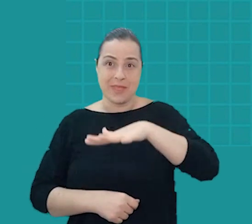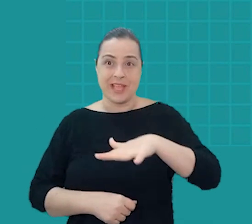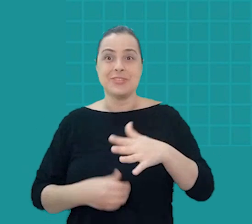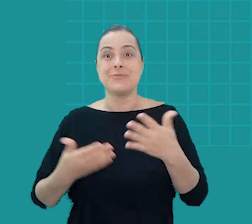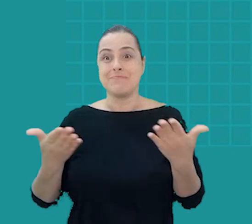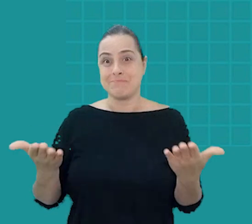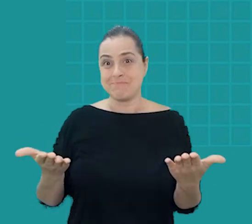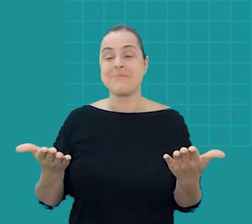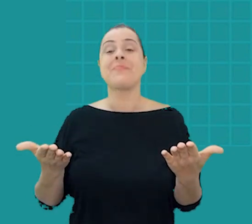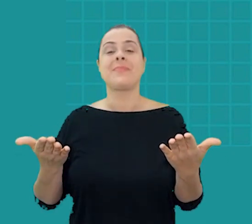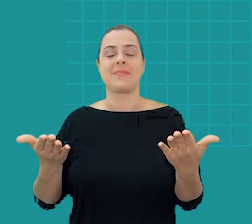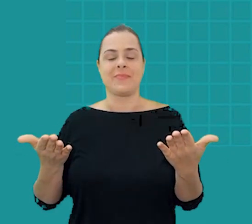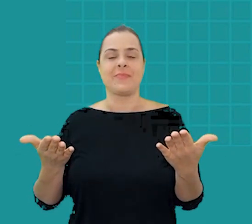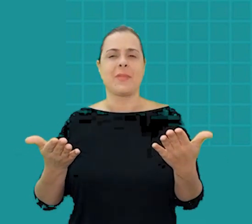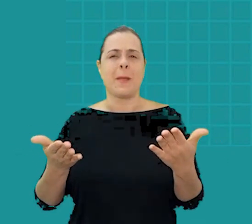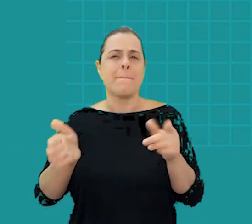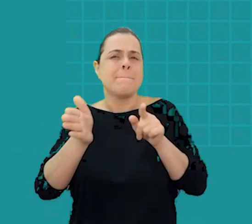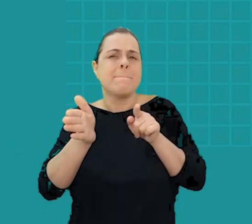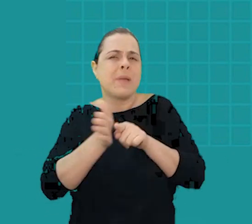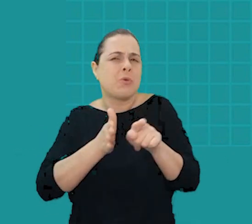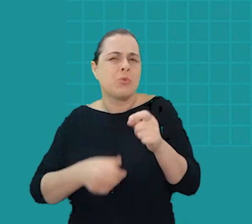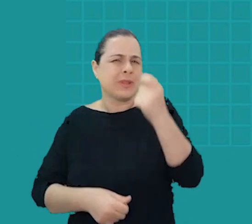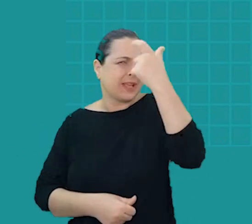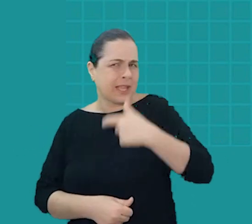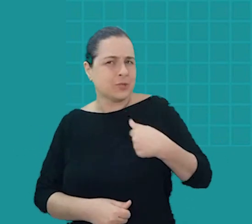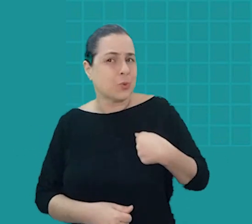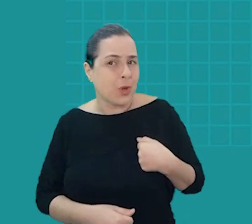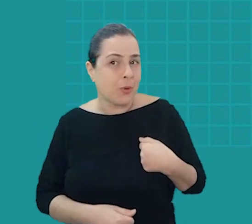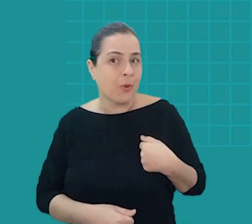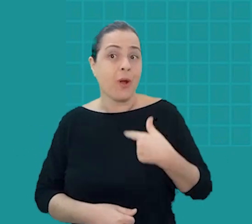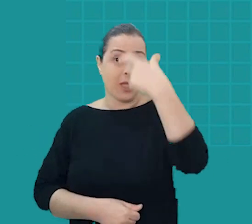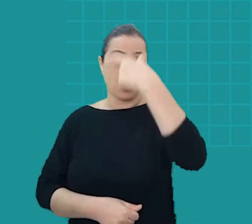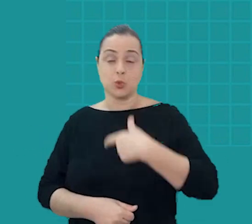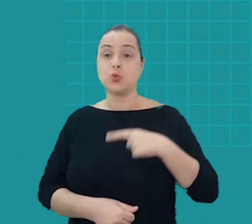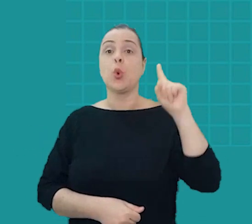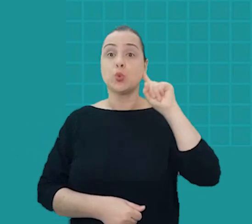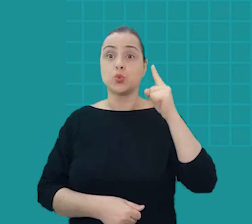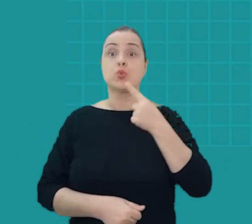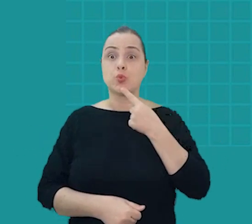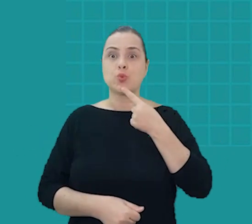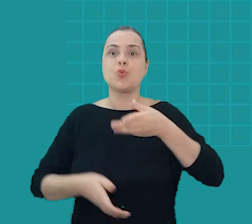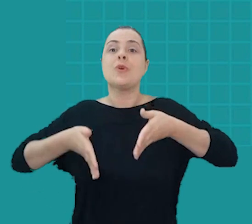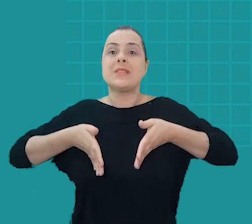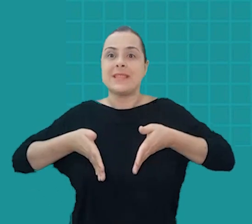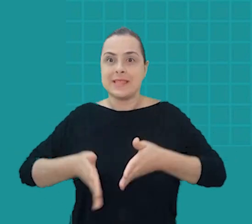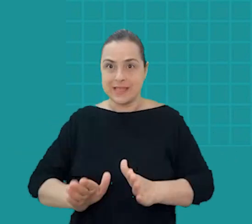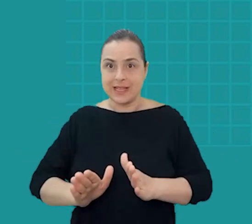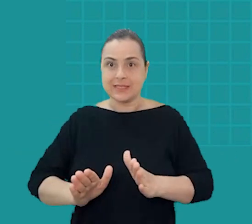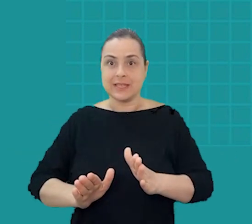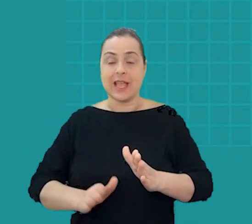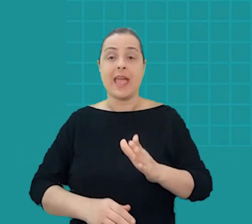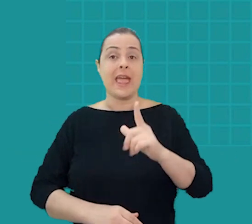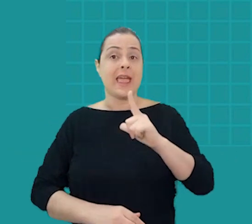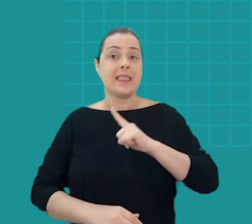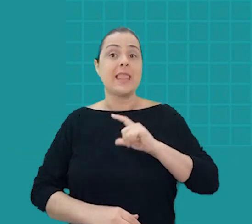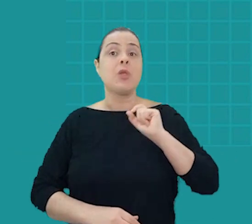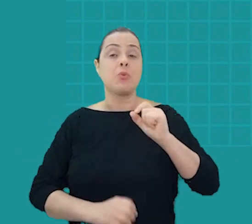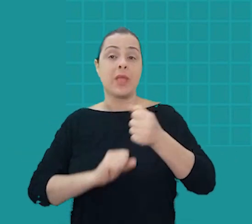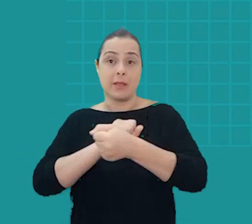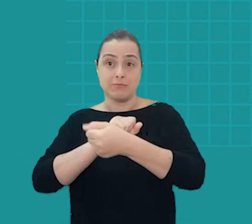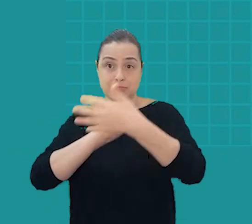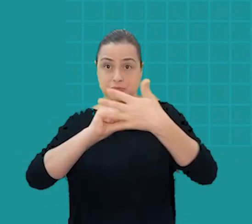ambiente. Ele fala, puta, quem que é você, Thierry? Eu sou surdo de nascença, na verdade, tenho síndrome de Usher. Síndrome